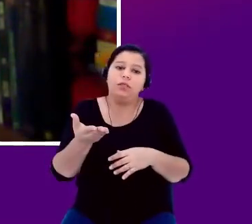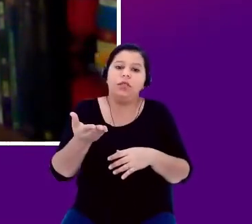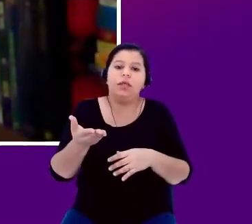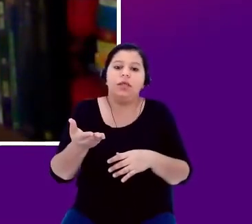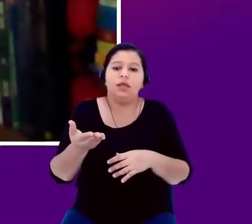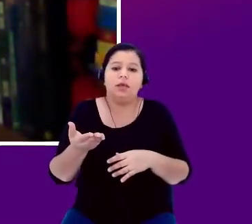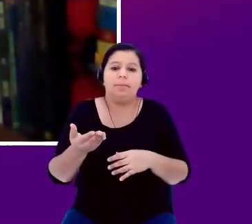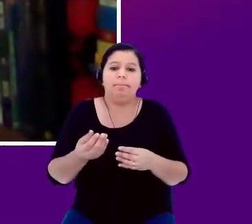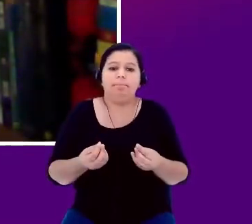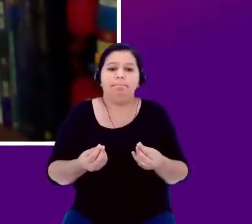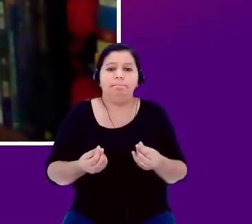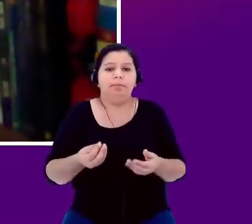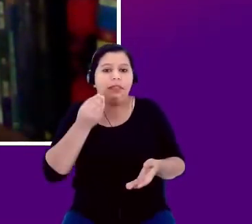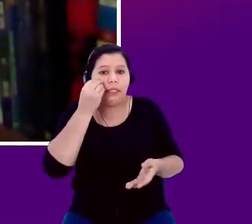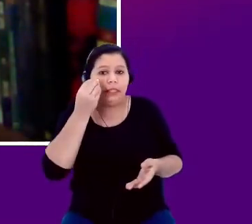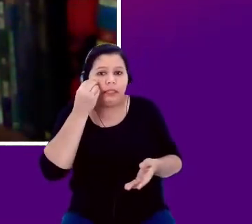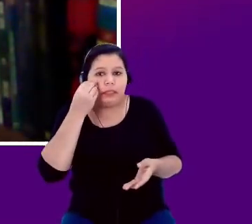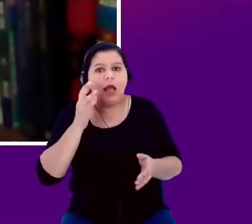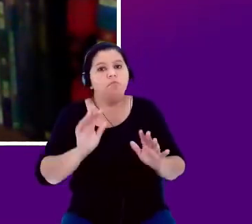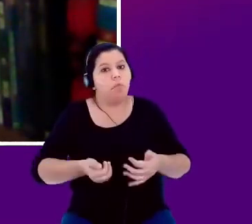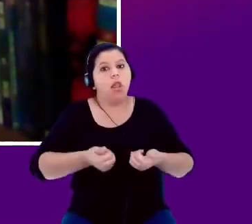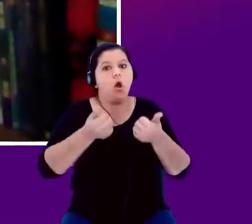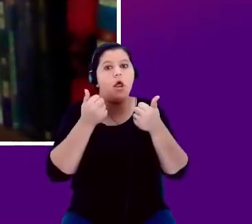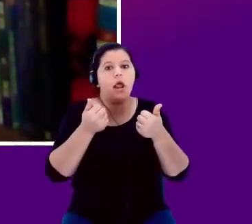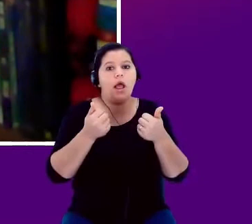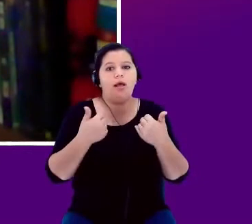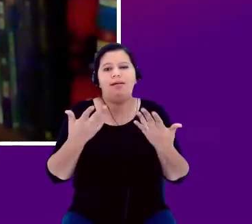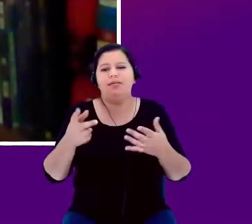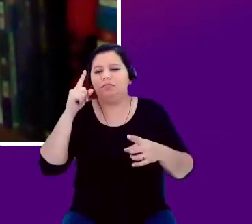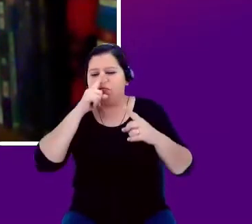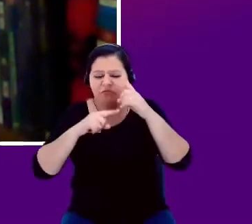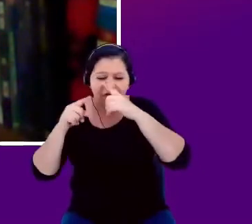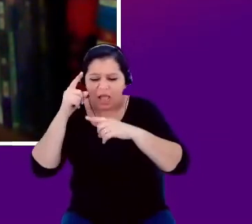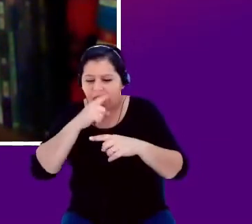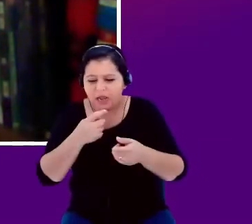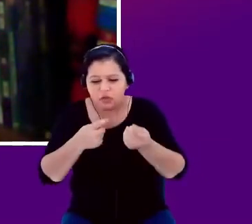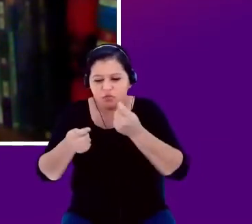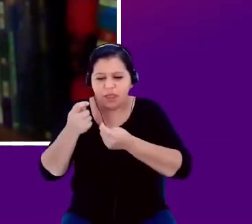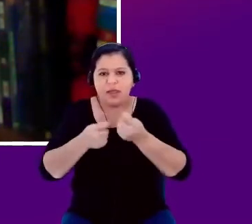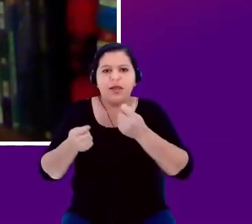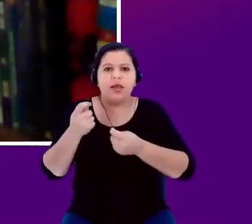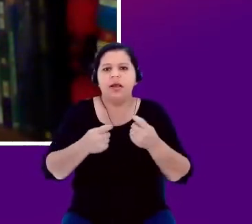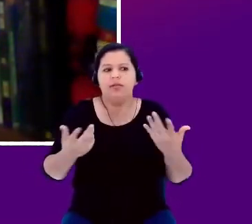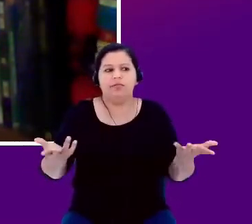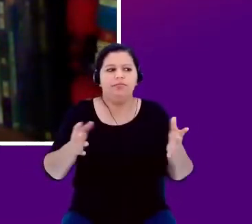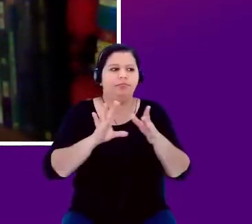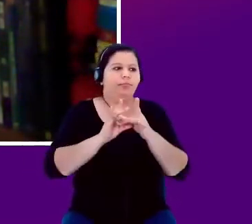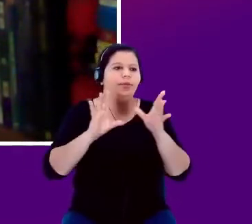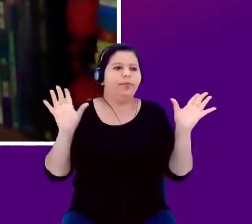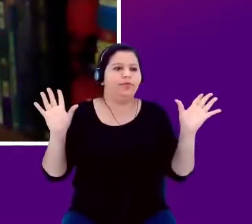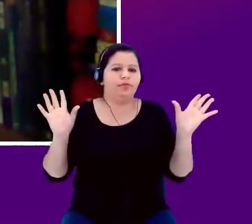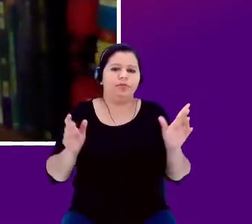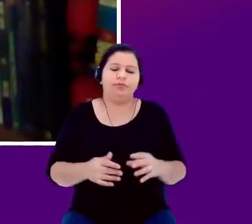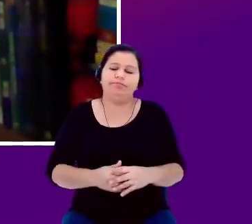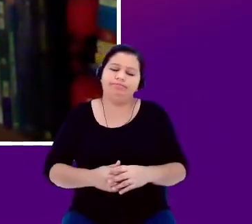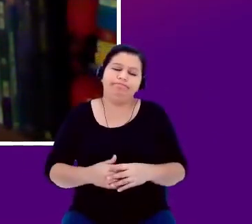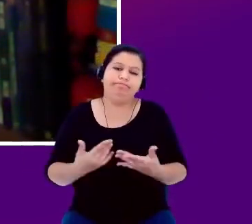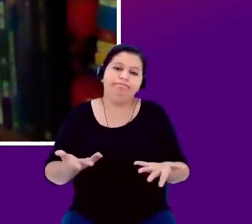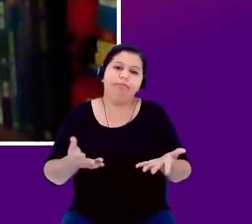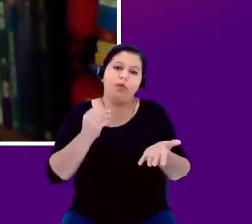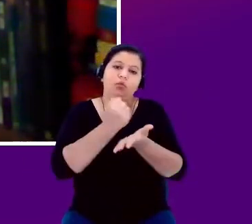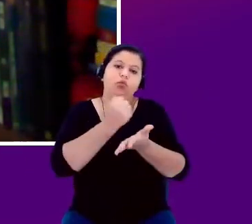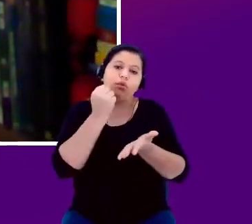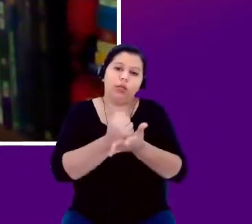tentar eliminar essa ineficiência, essa questão da falha de mercado, né? E permitir que os contratos possam